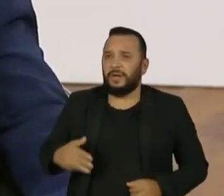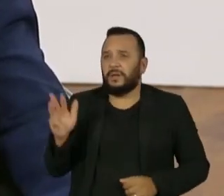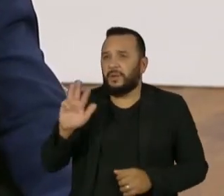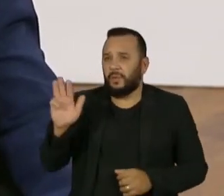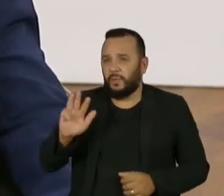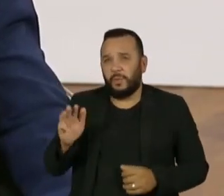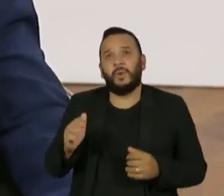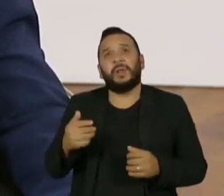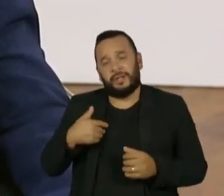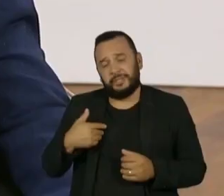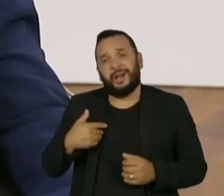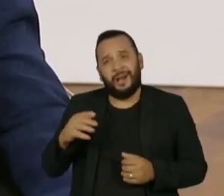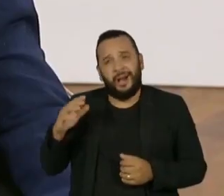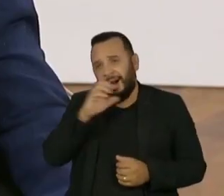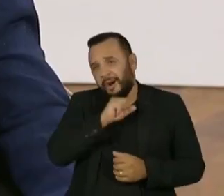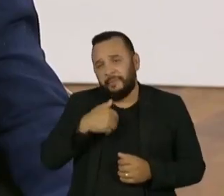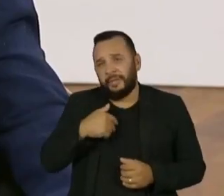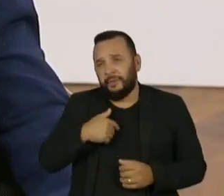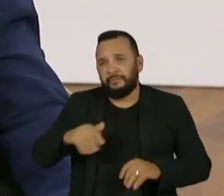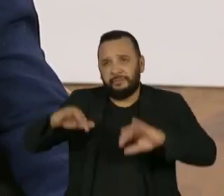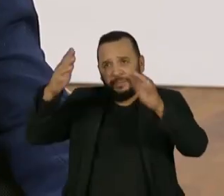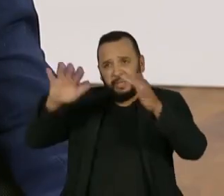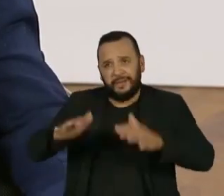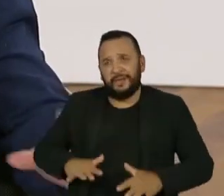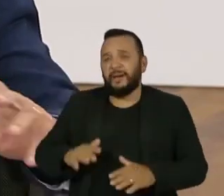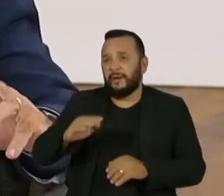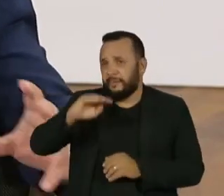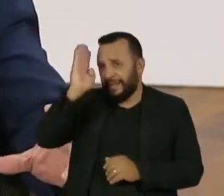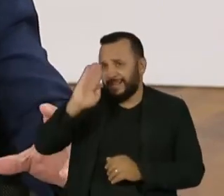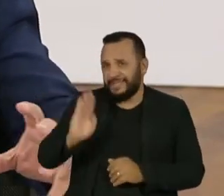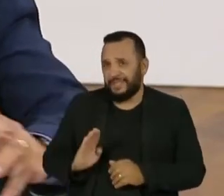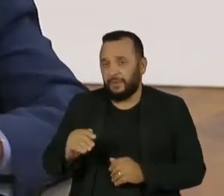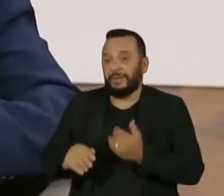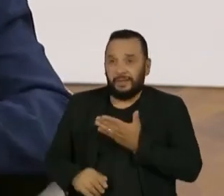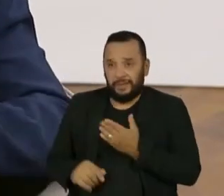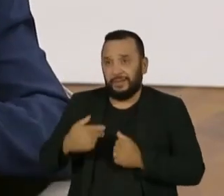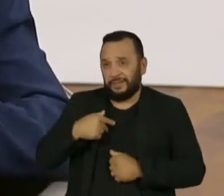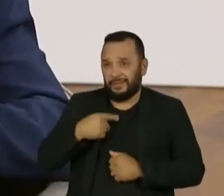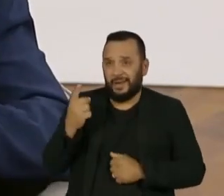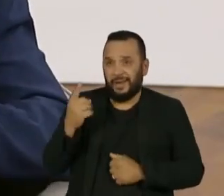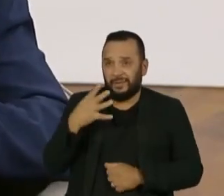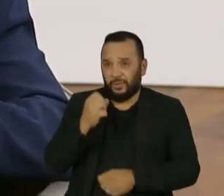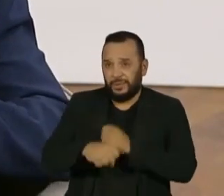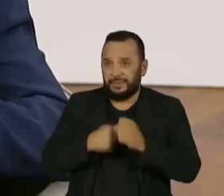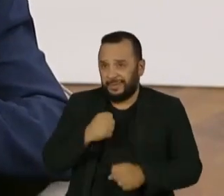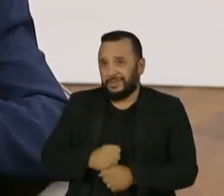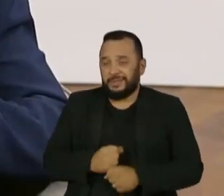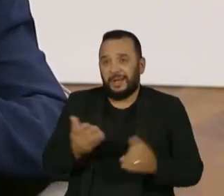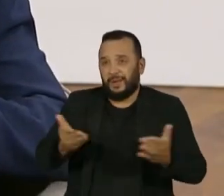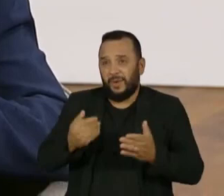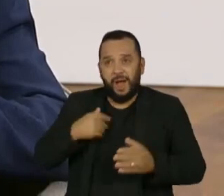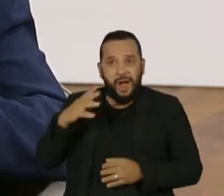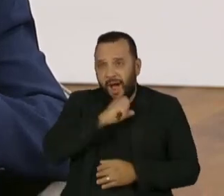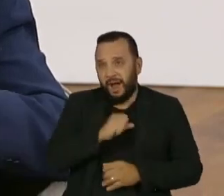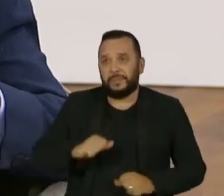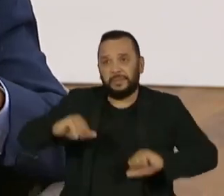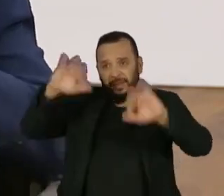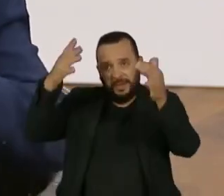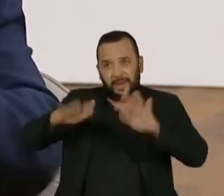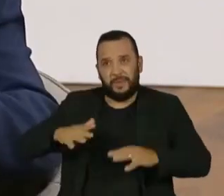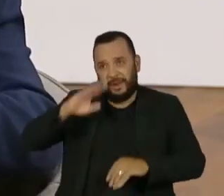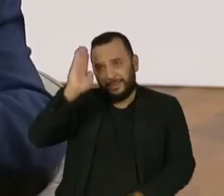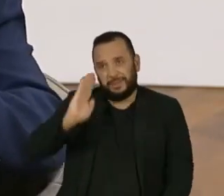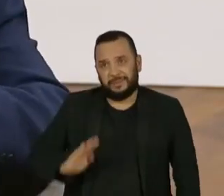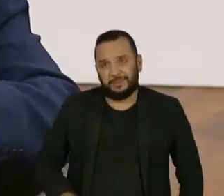de quebrar o Brasil. O que eles fizeram em 14 anos, eles aperfeiçoaram e estão fazendo num tempo muito menor. Até